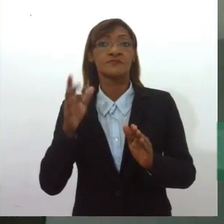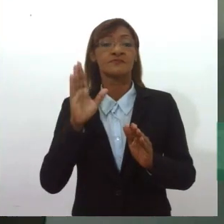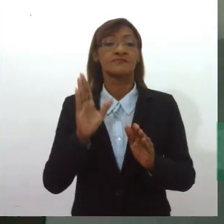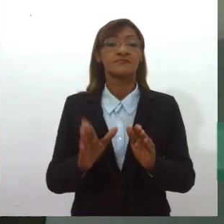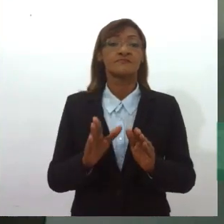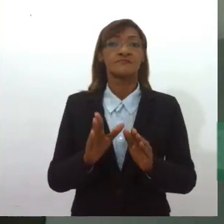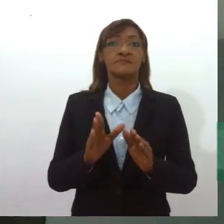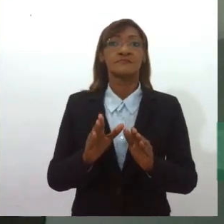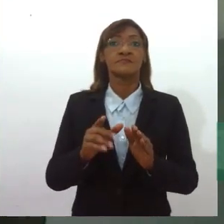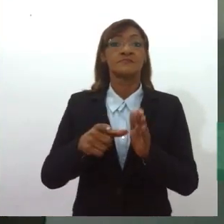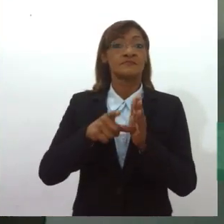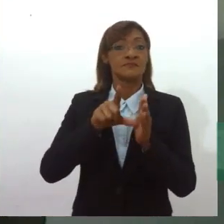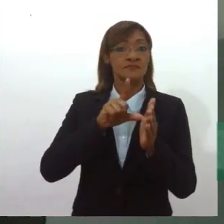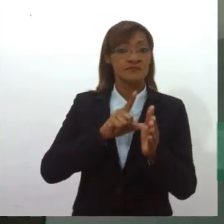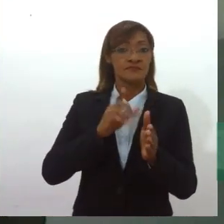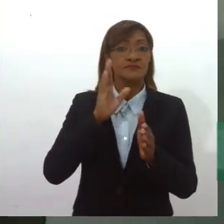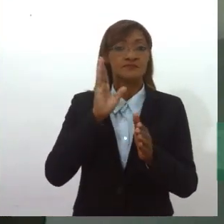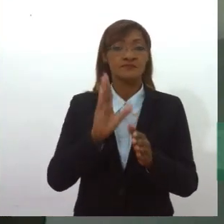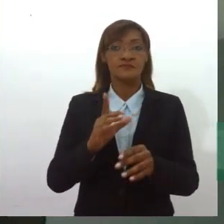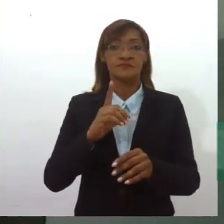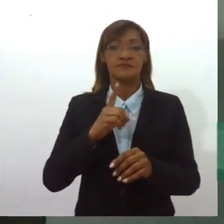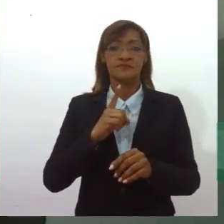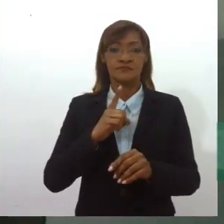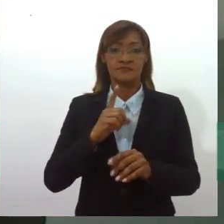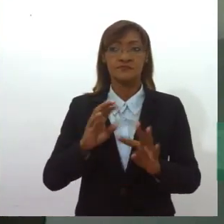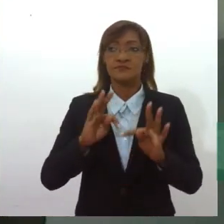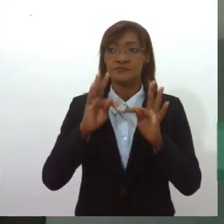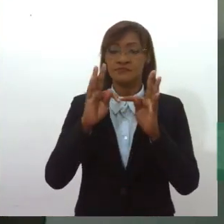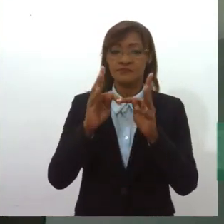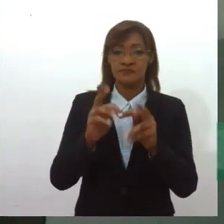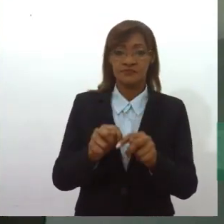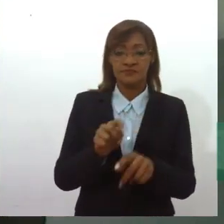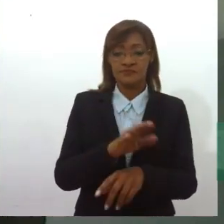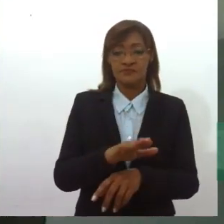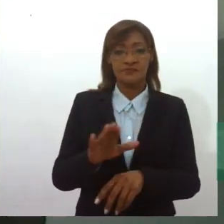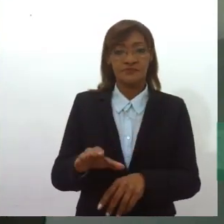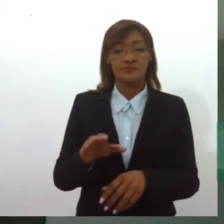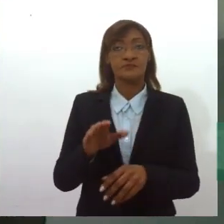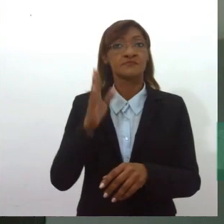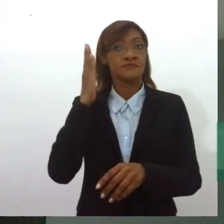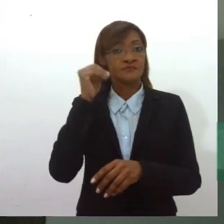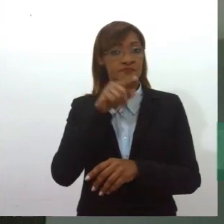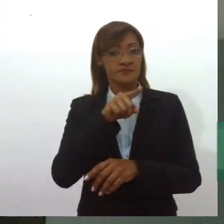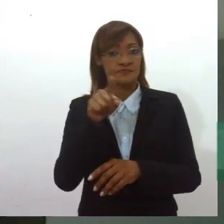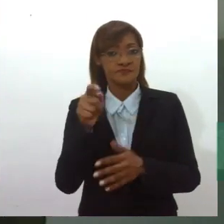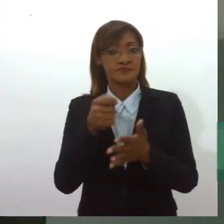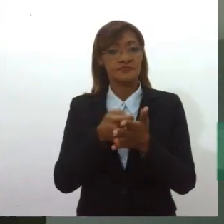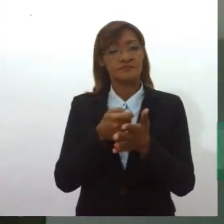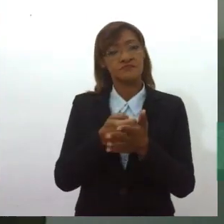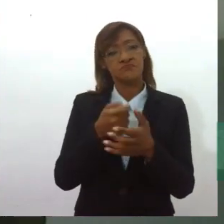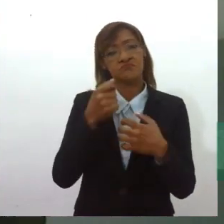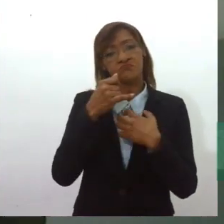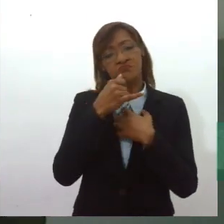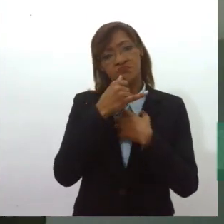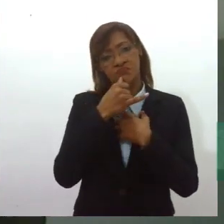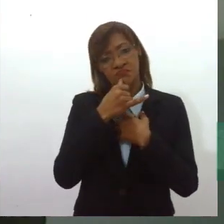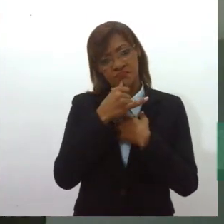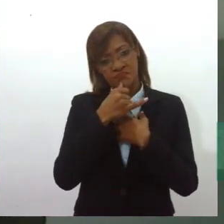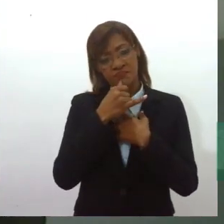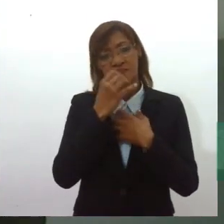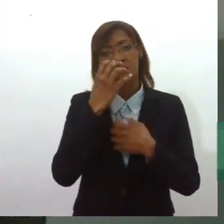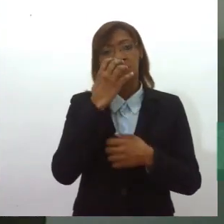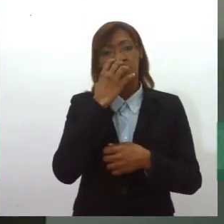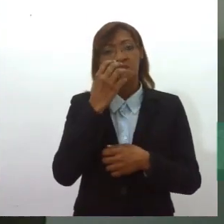era um sentimento aí compartilhado pela maior parte das Crianças todos sabem né do triste fins Cães e